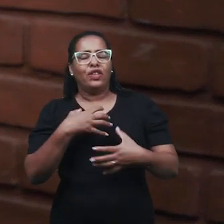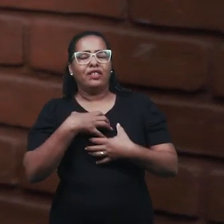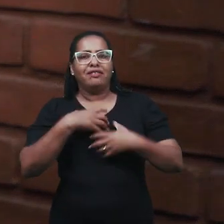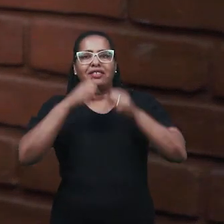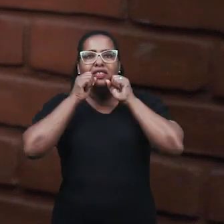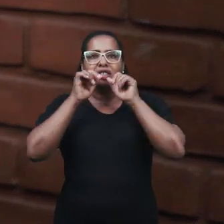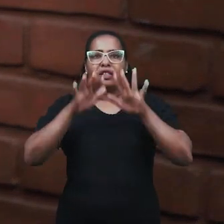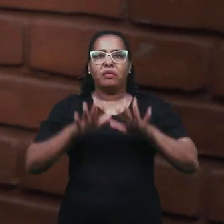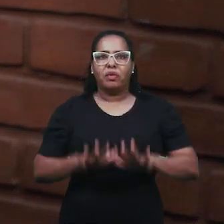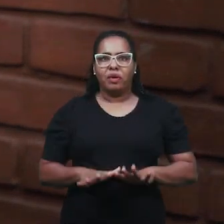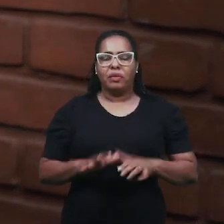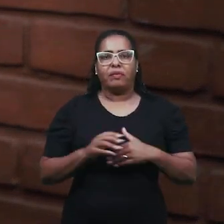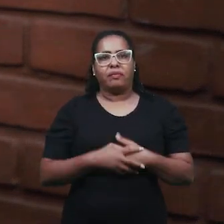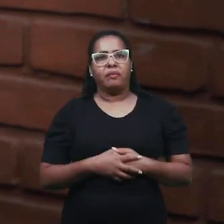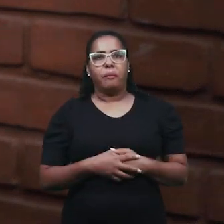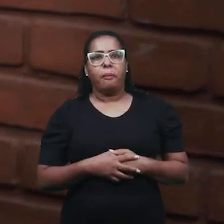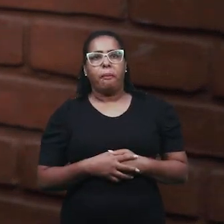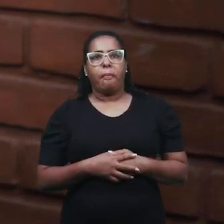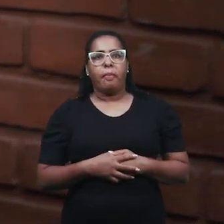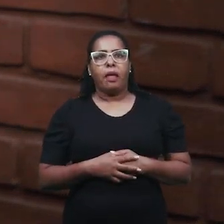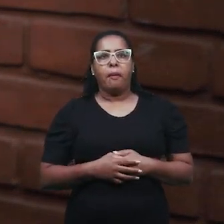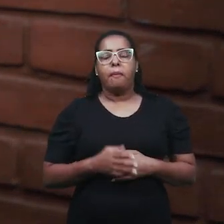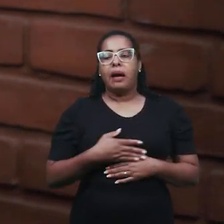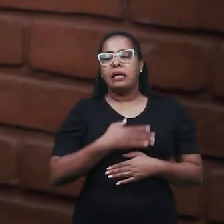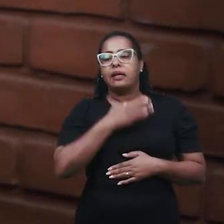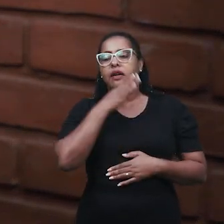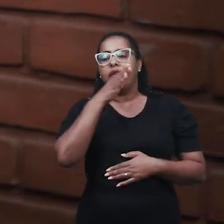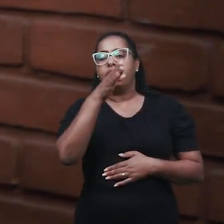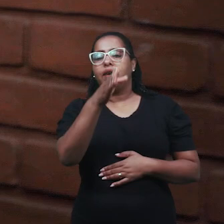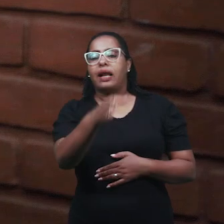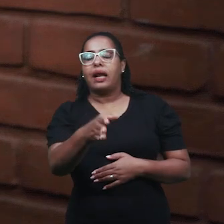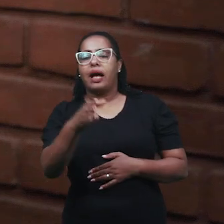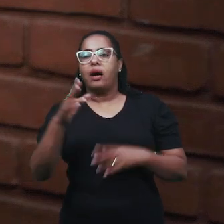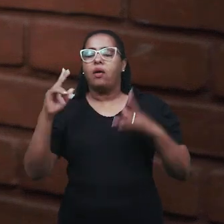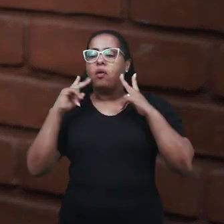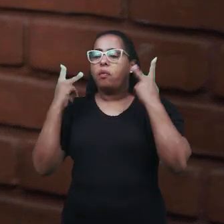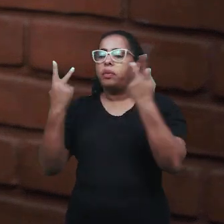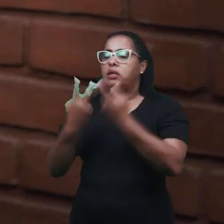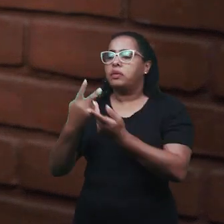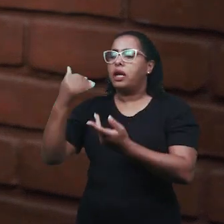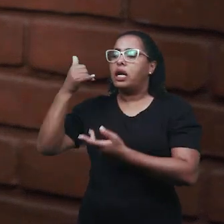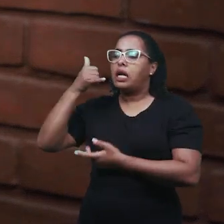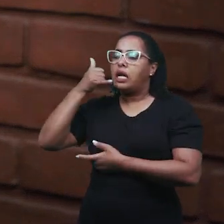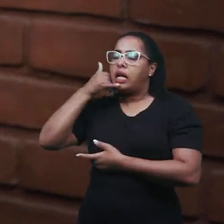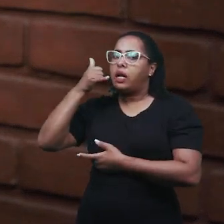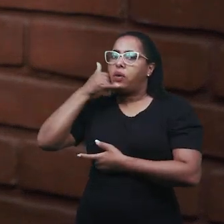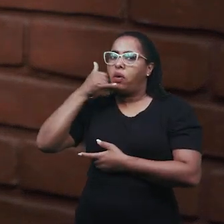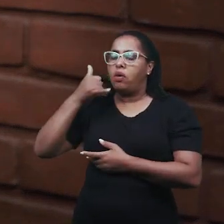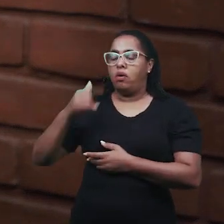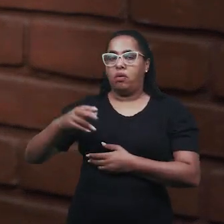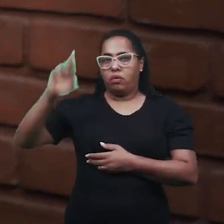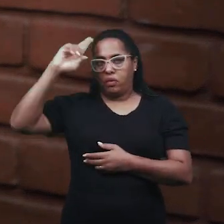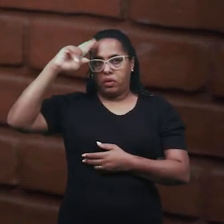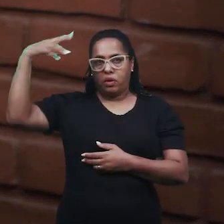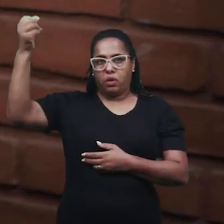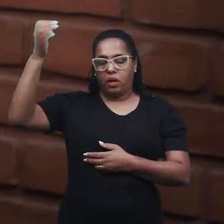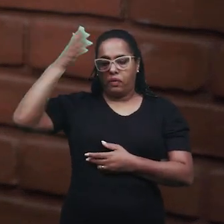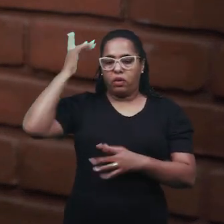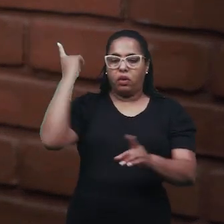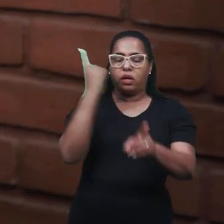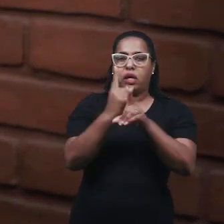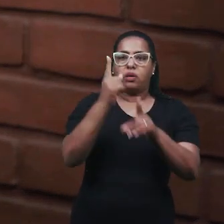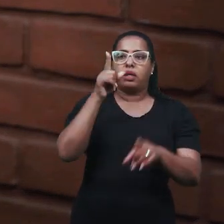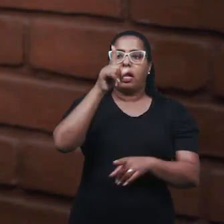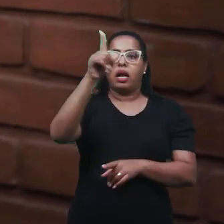quando ele voltou para a Ucrânia, ele recebeu uma ligação do presbitério. O Senhor revelou ao presbitério que tinha encontrado um casal